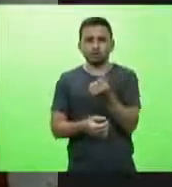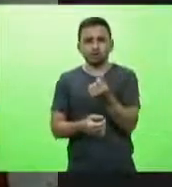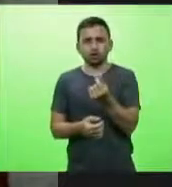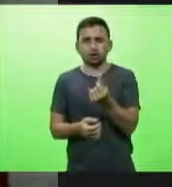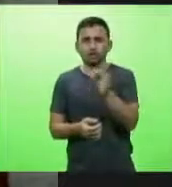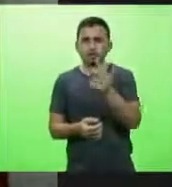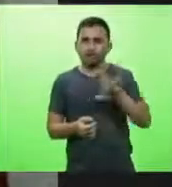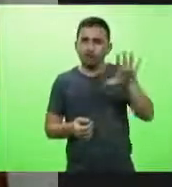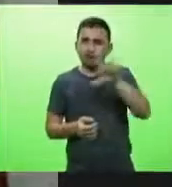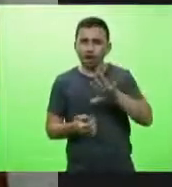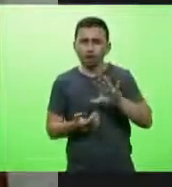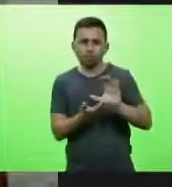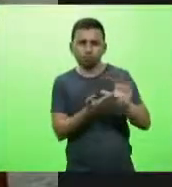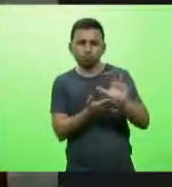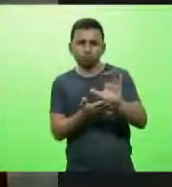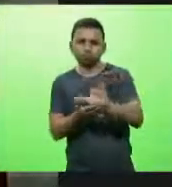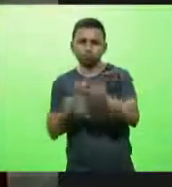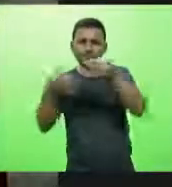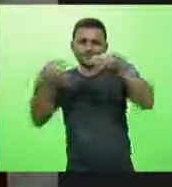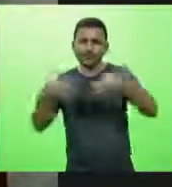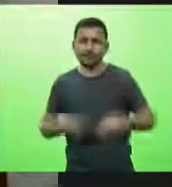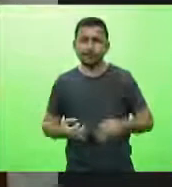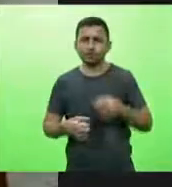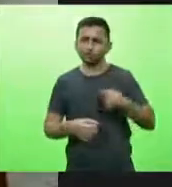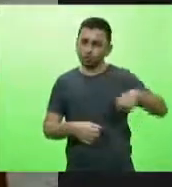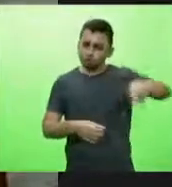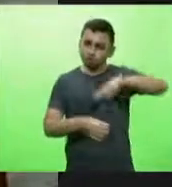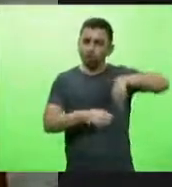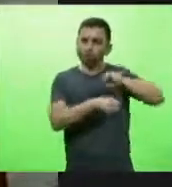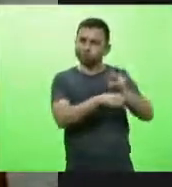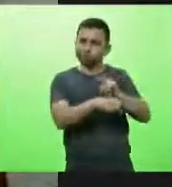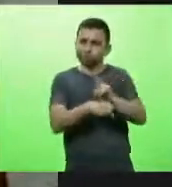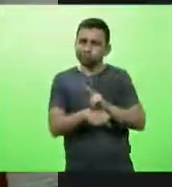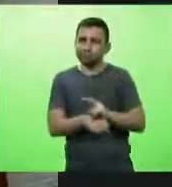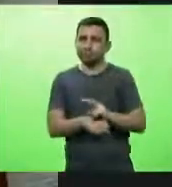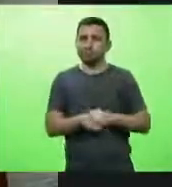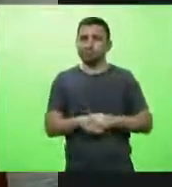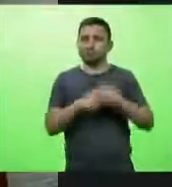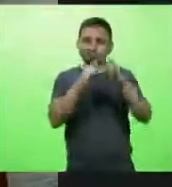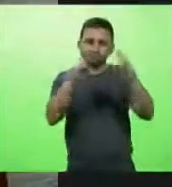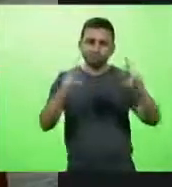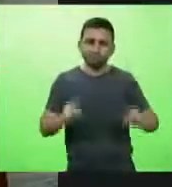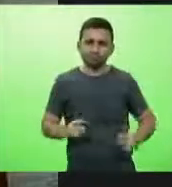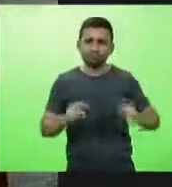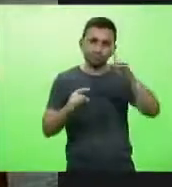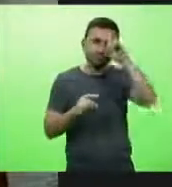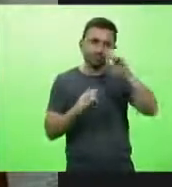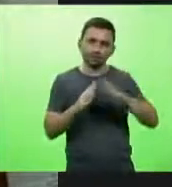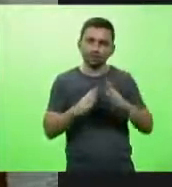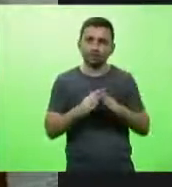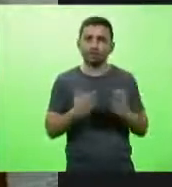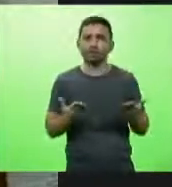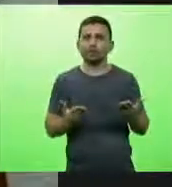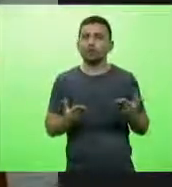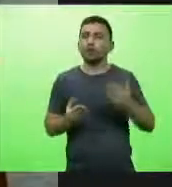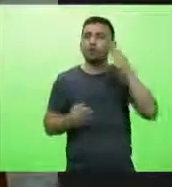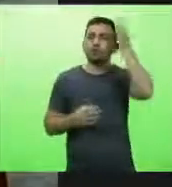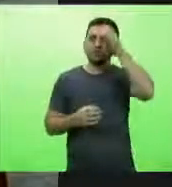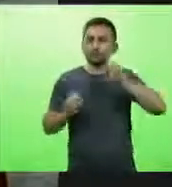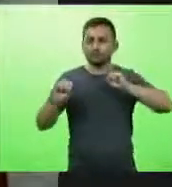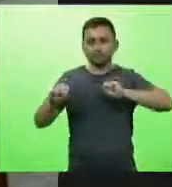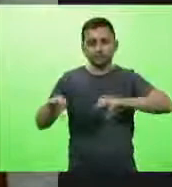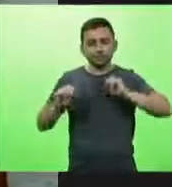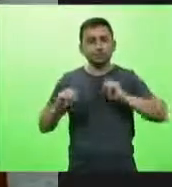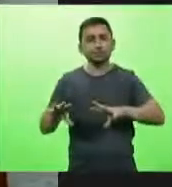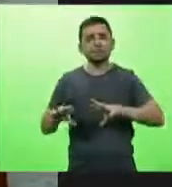fiscalizamos para que sejam bem investidos nos hospitais de campanha, nos tratamentos precoces, né, conscientizando a população através das